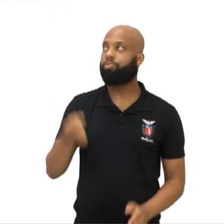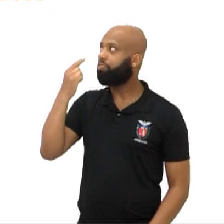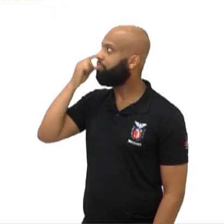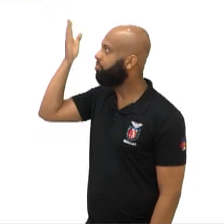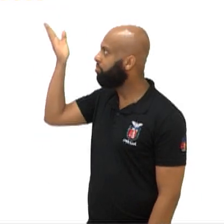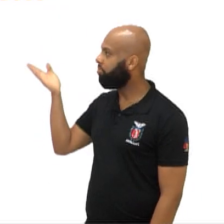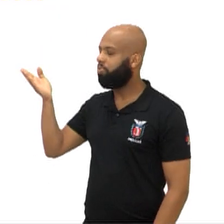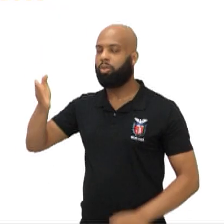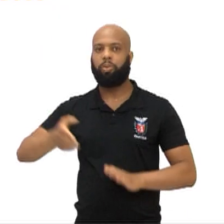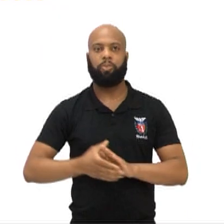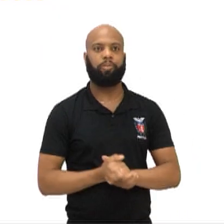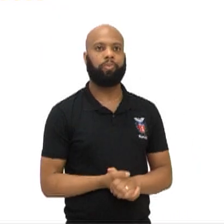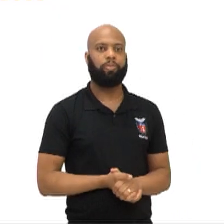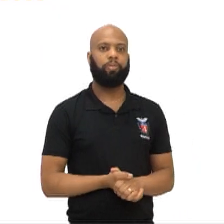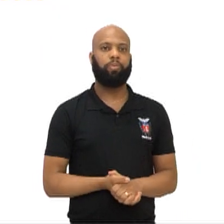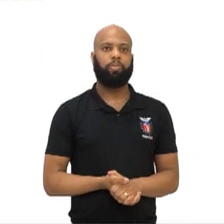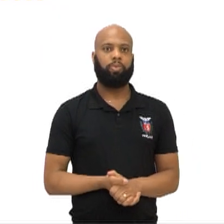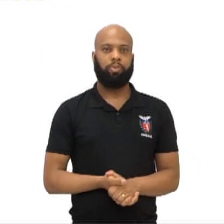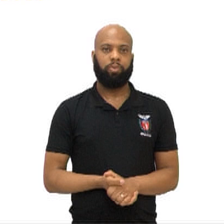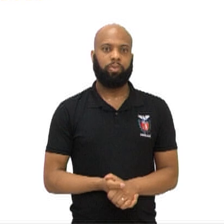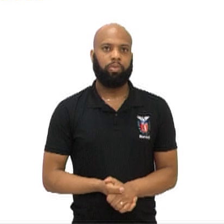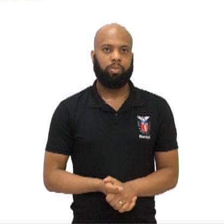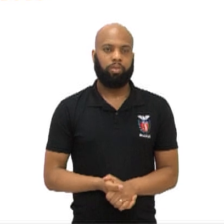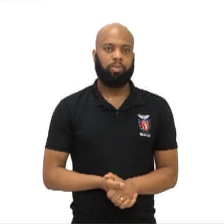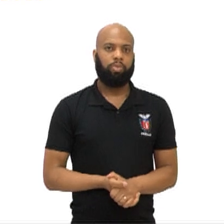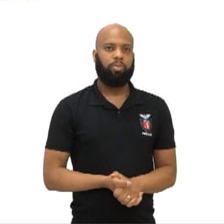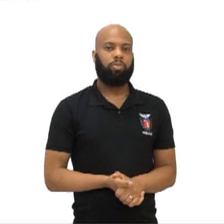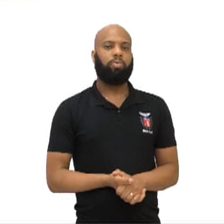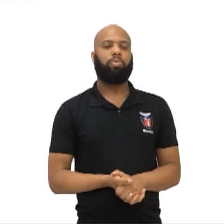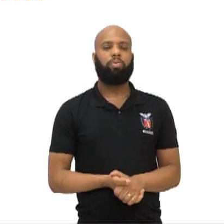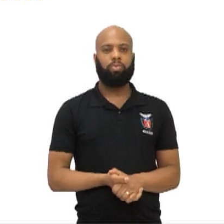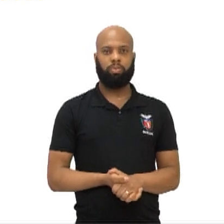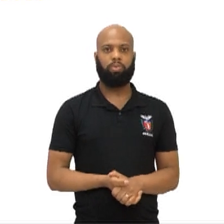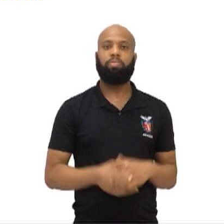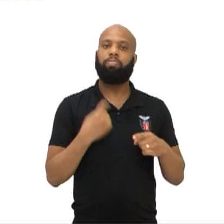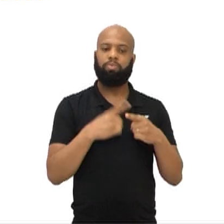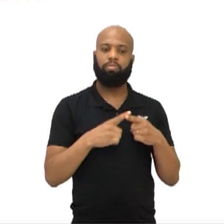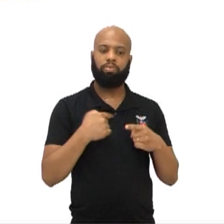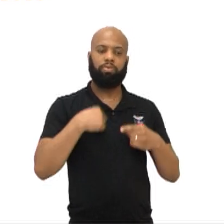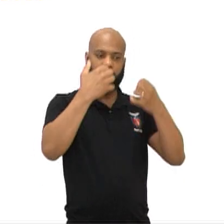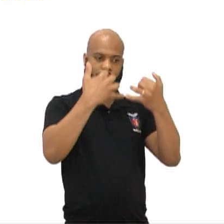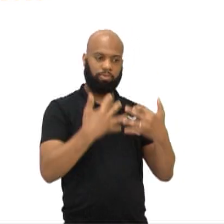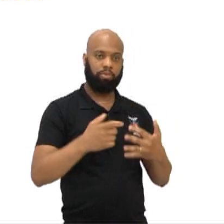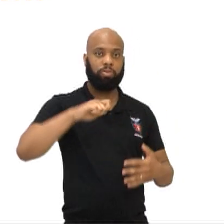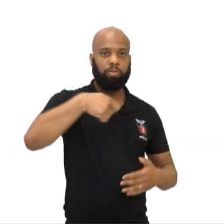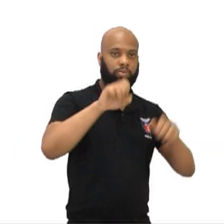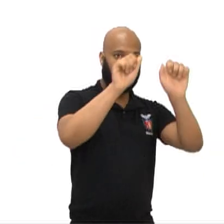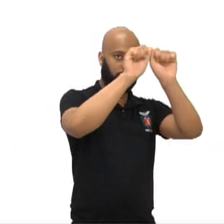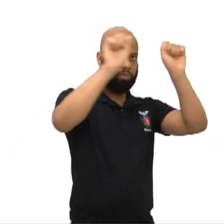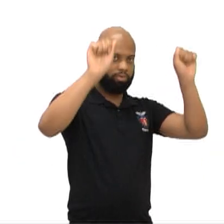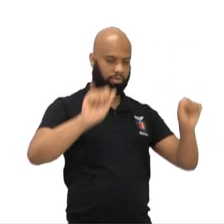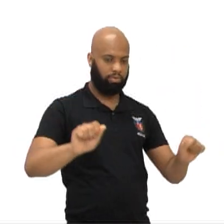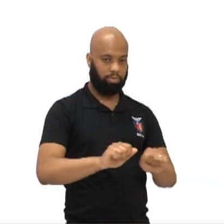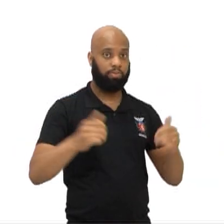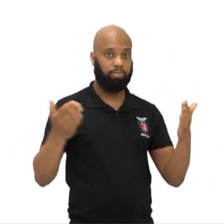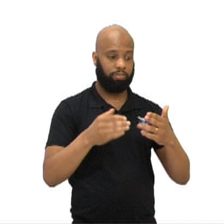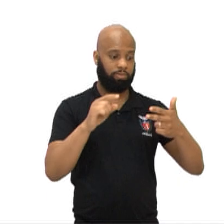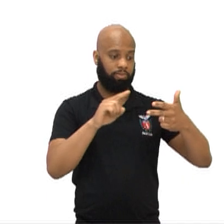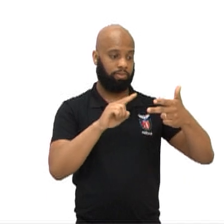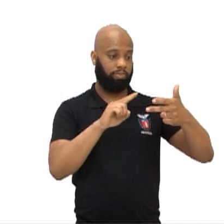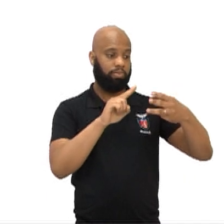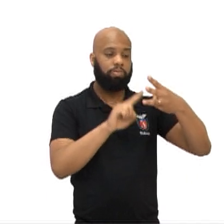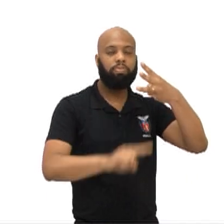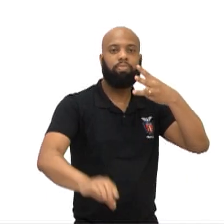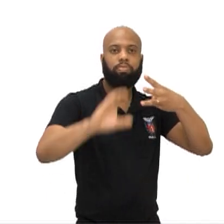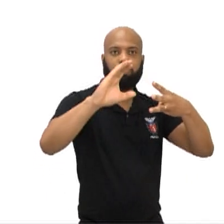8, 48 centímetros quadrados, tá? Porque eu estou falando em área. E na letra C,